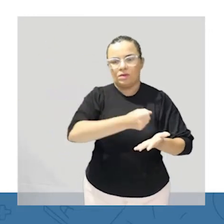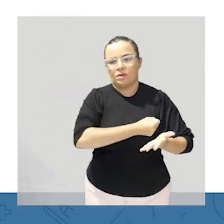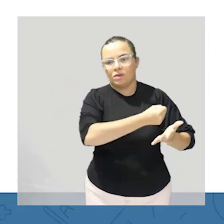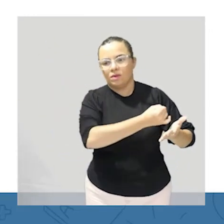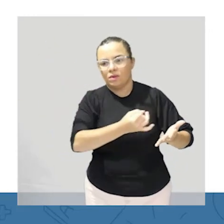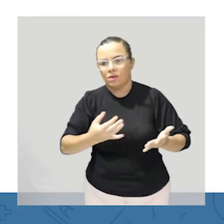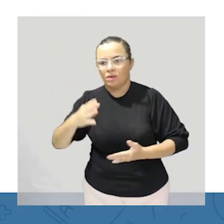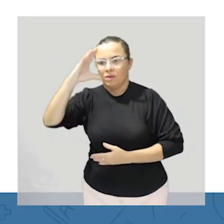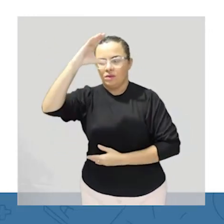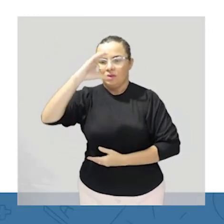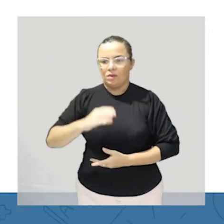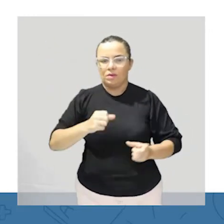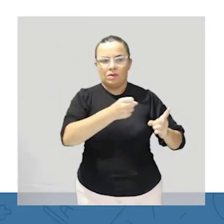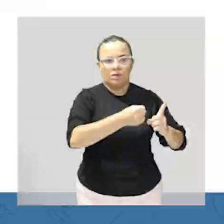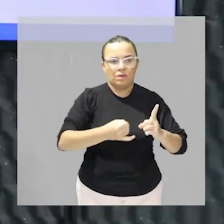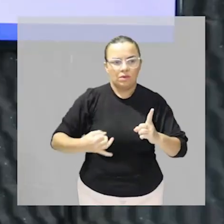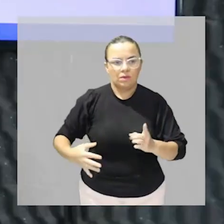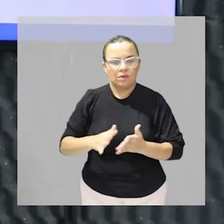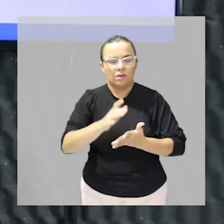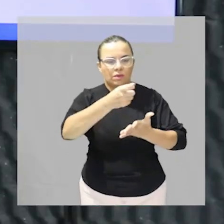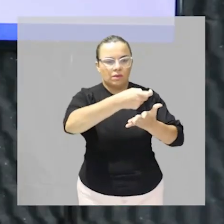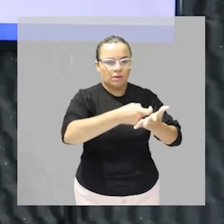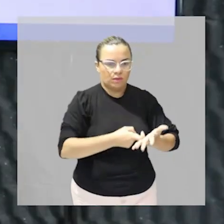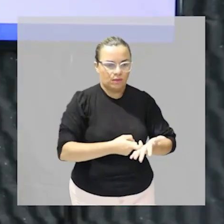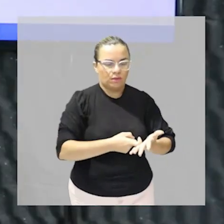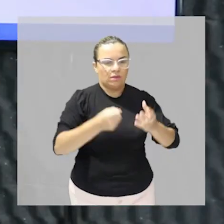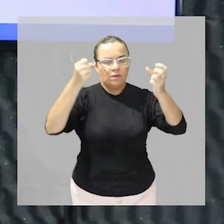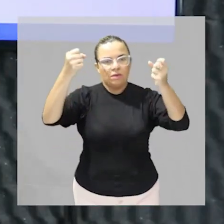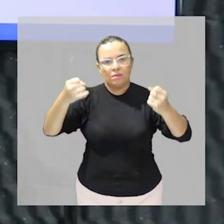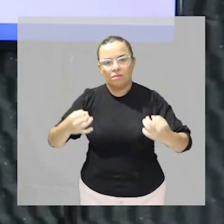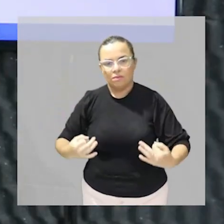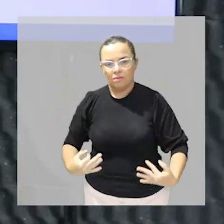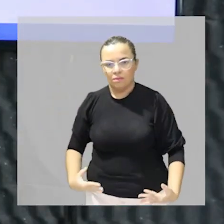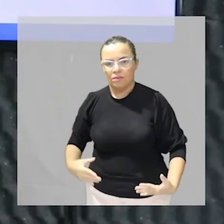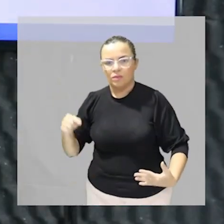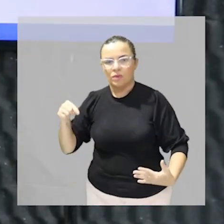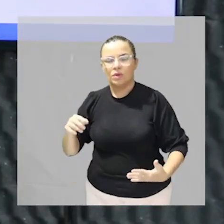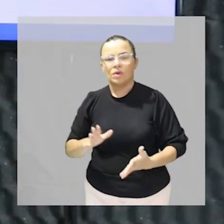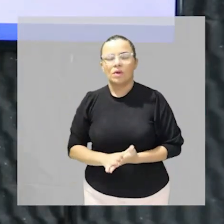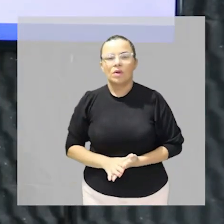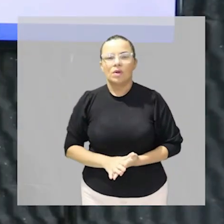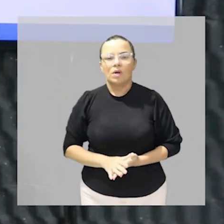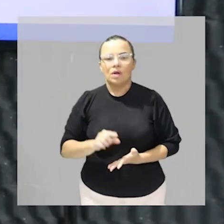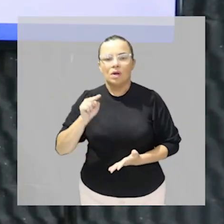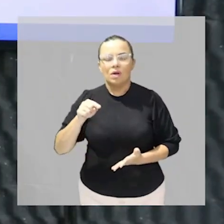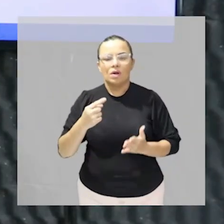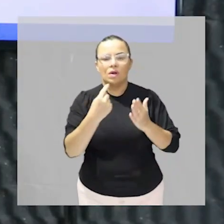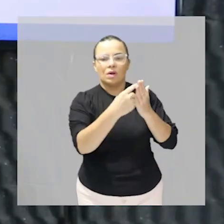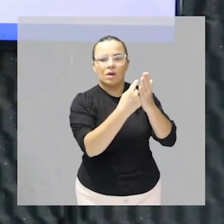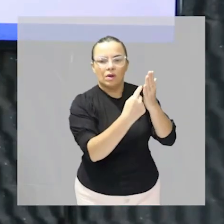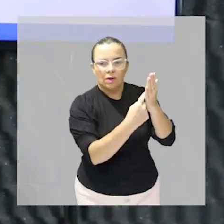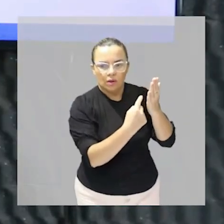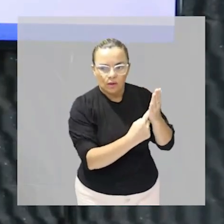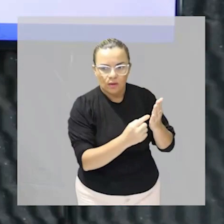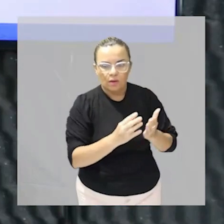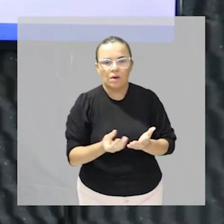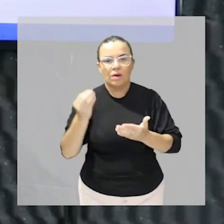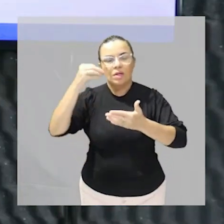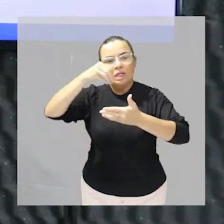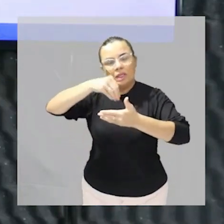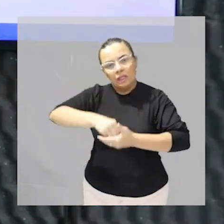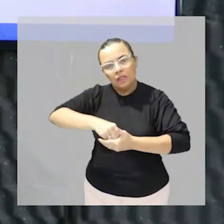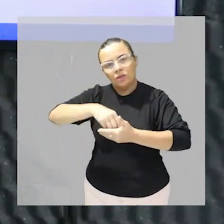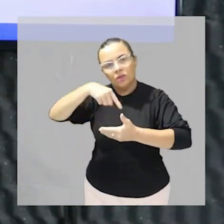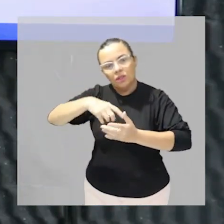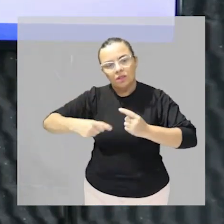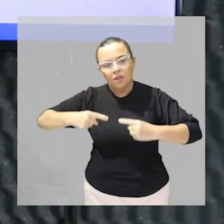de cidadãos descrito no texto é explicada pela doação do seguinte critério para a participação política.